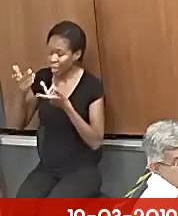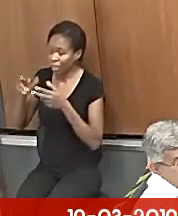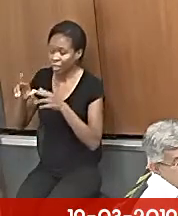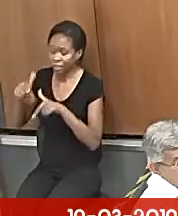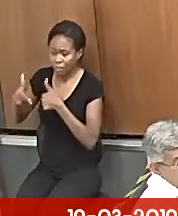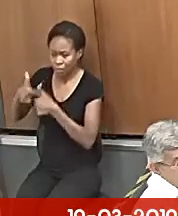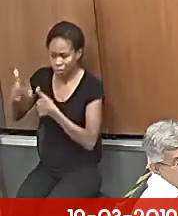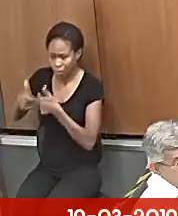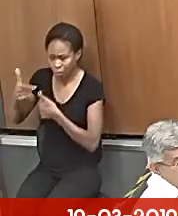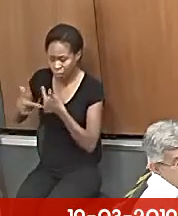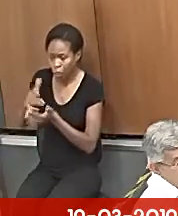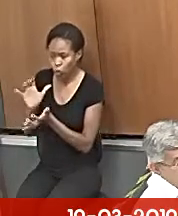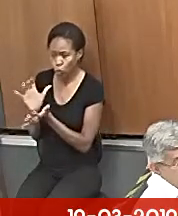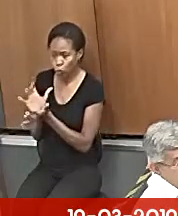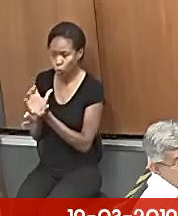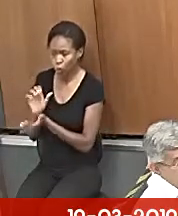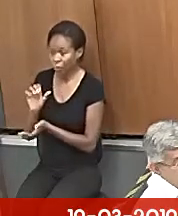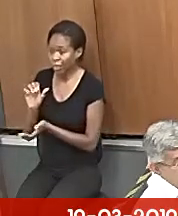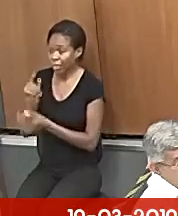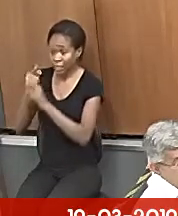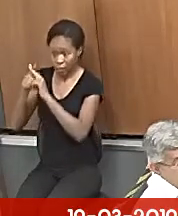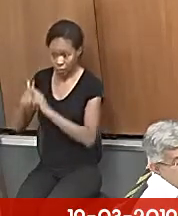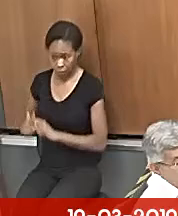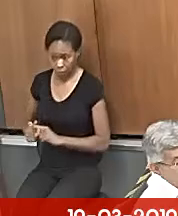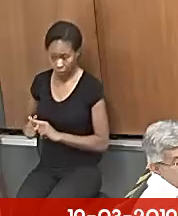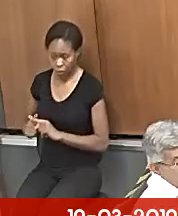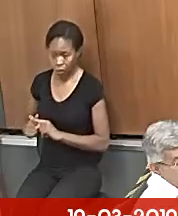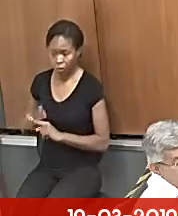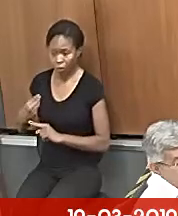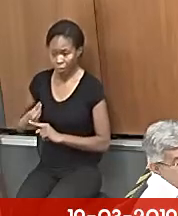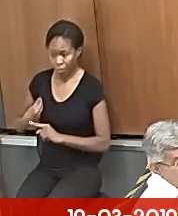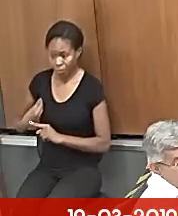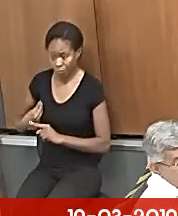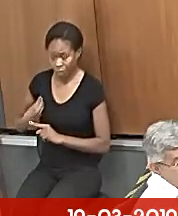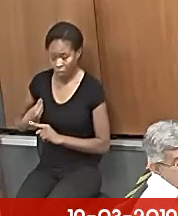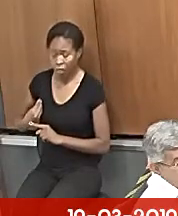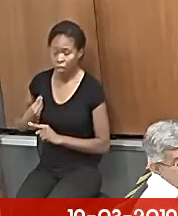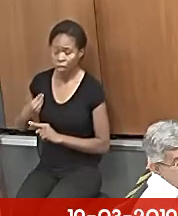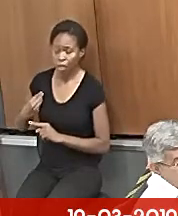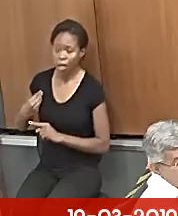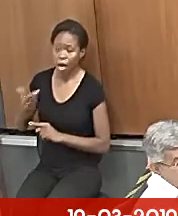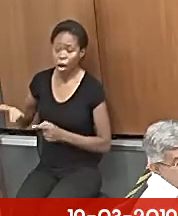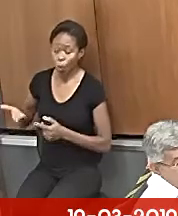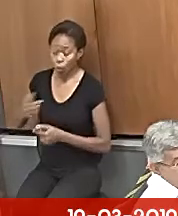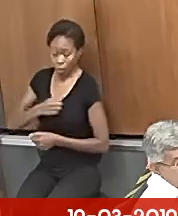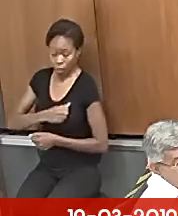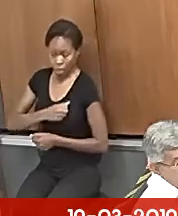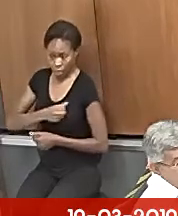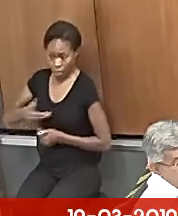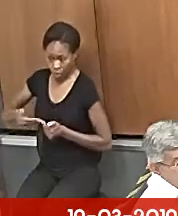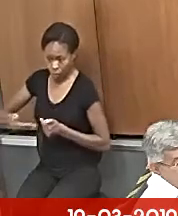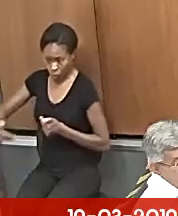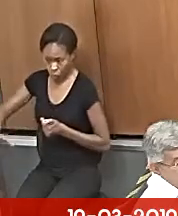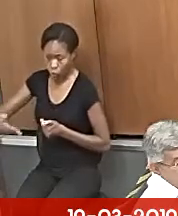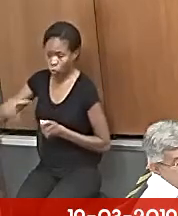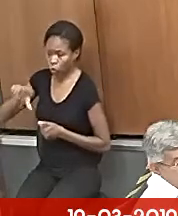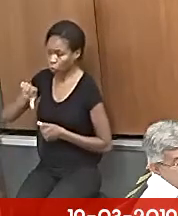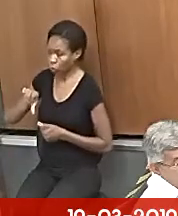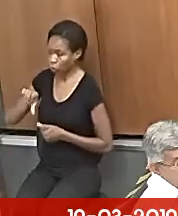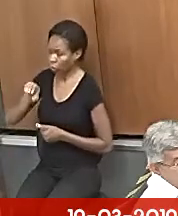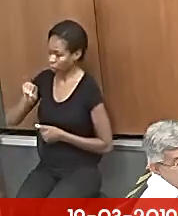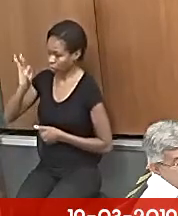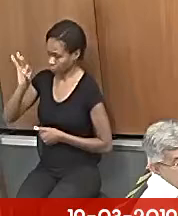parapanamericano pedro agora em agosto e a gente tem um belo horizonte 90% dessa seleção tanto